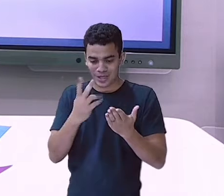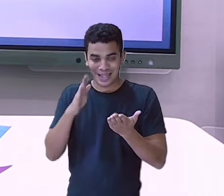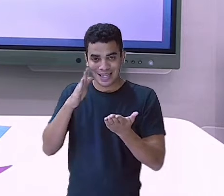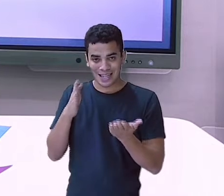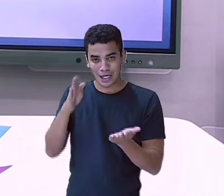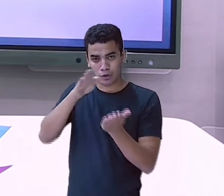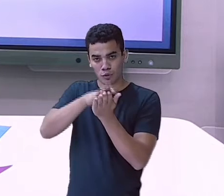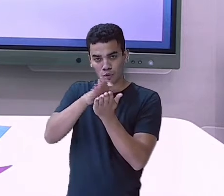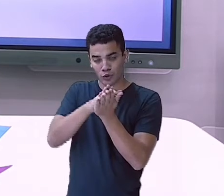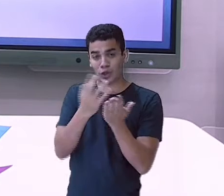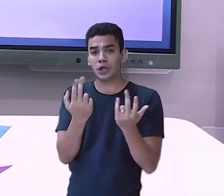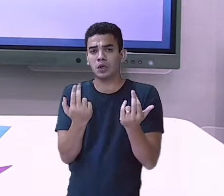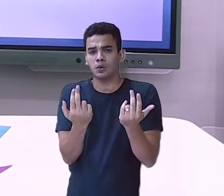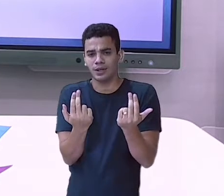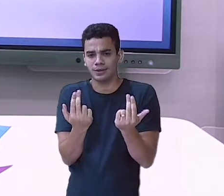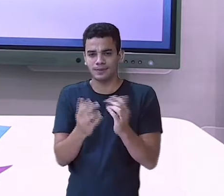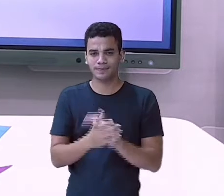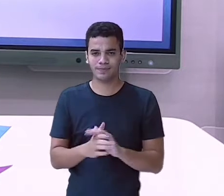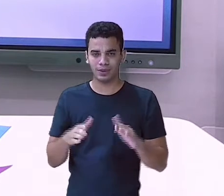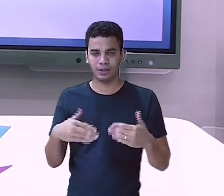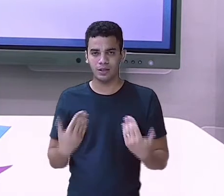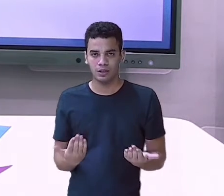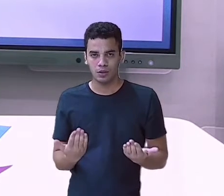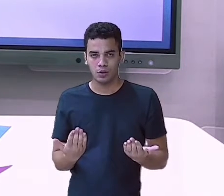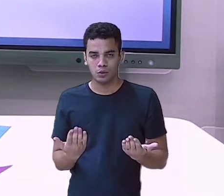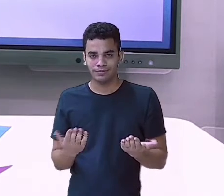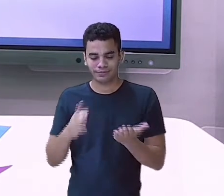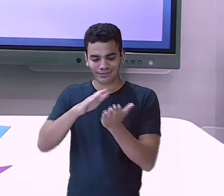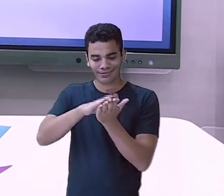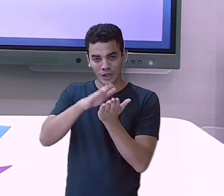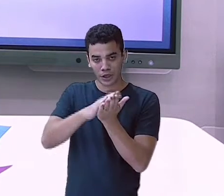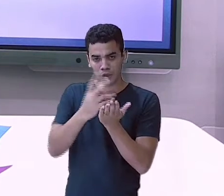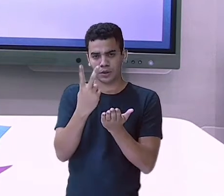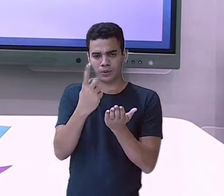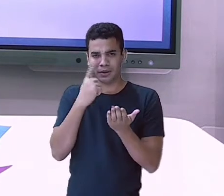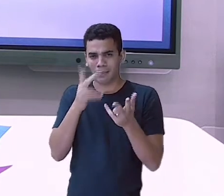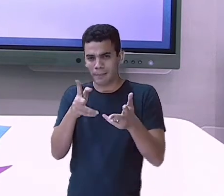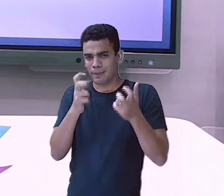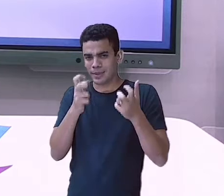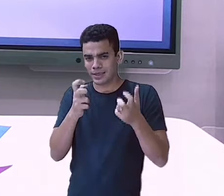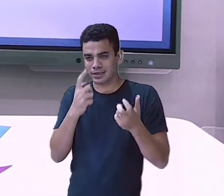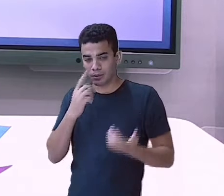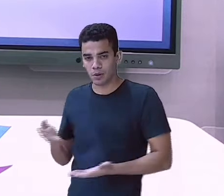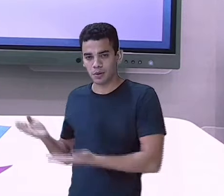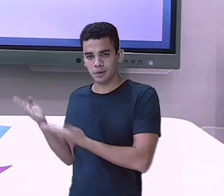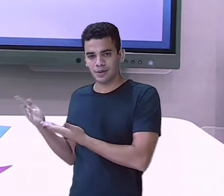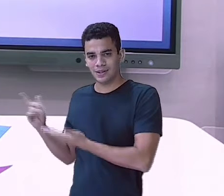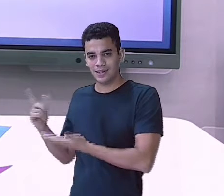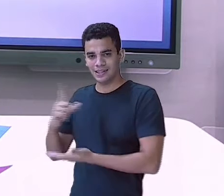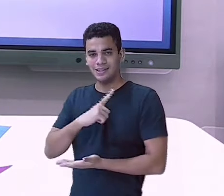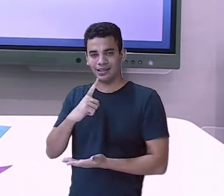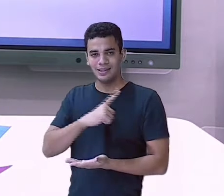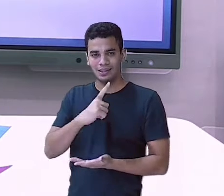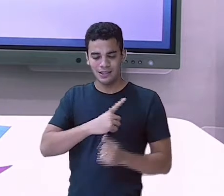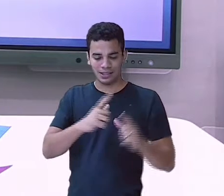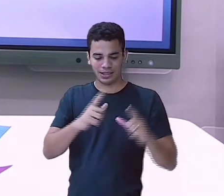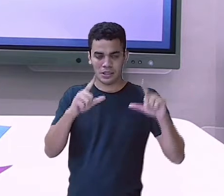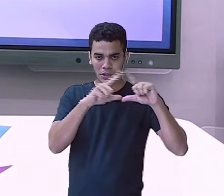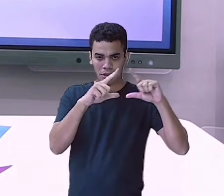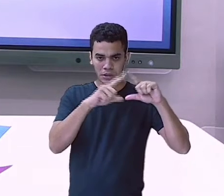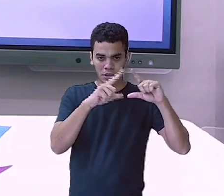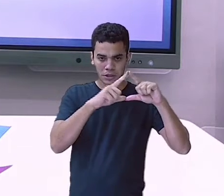de triângulos. Observe aqui estes três triângulos, né? Eu tenho aqui o triângulo número 1, eu